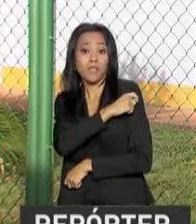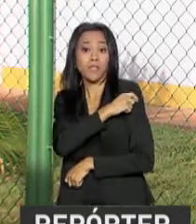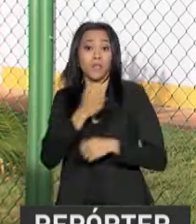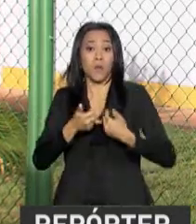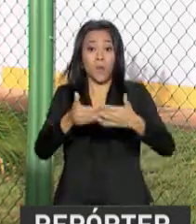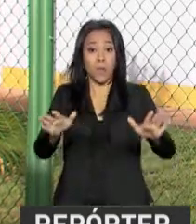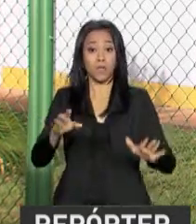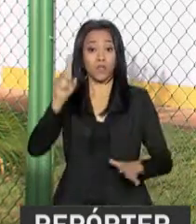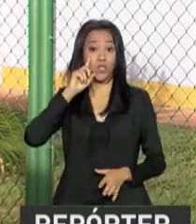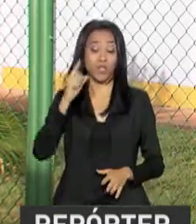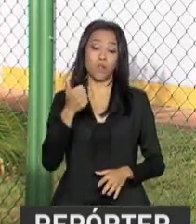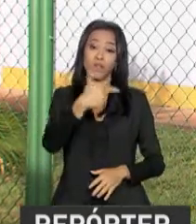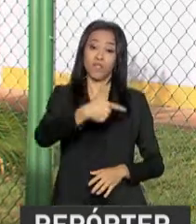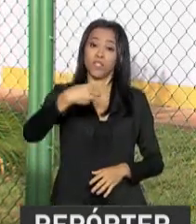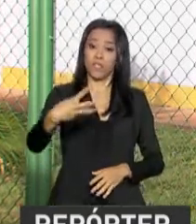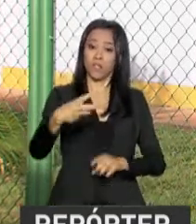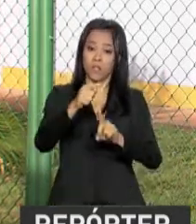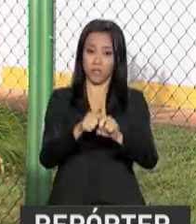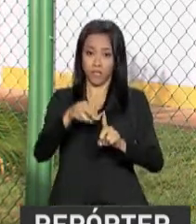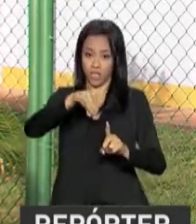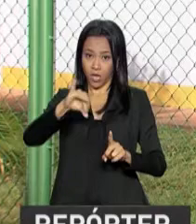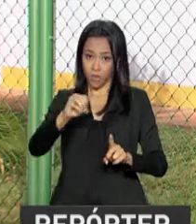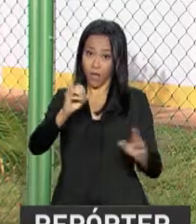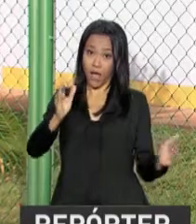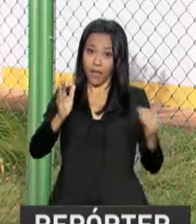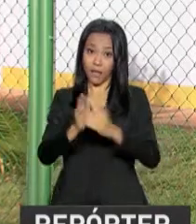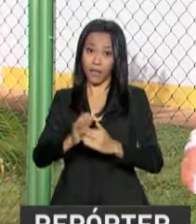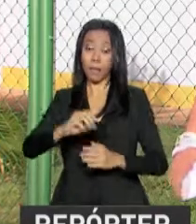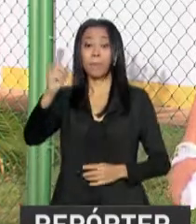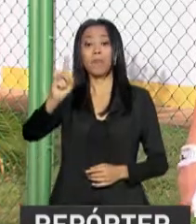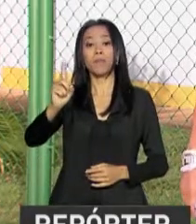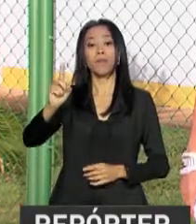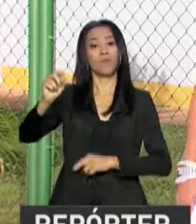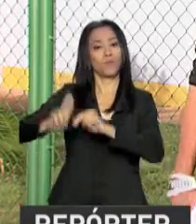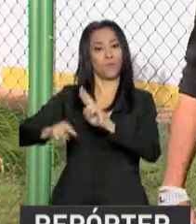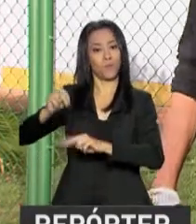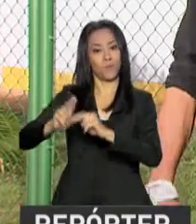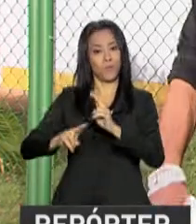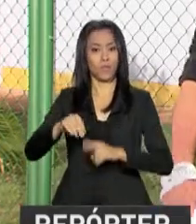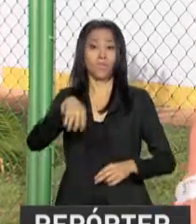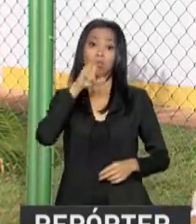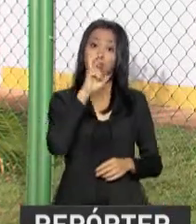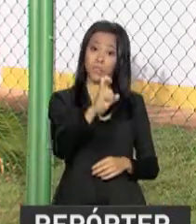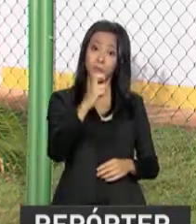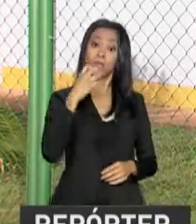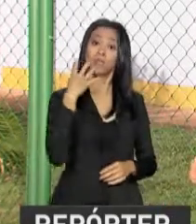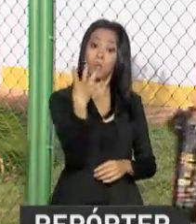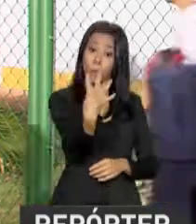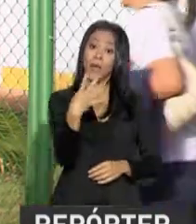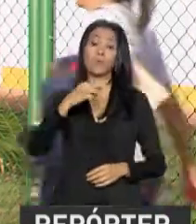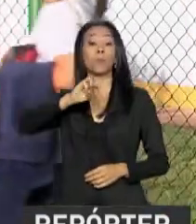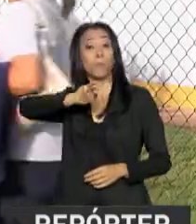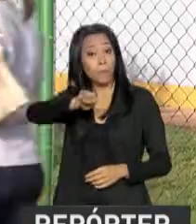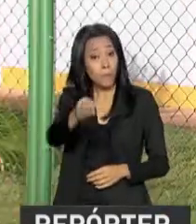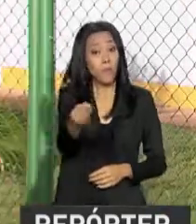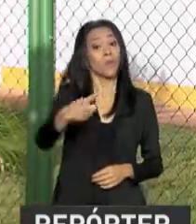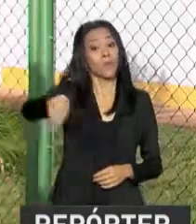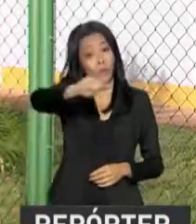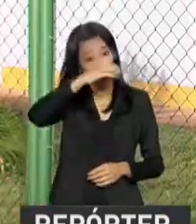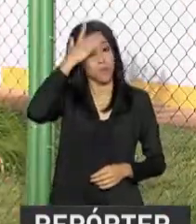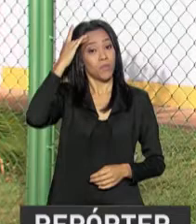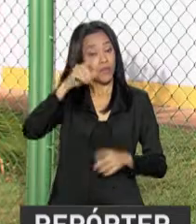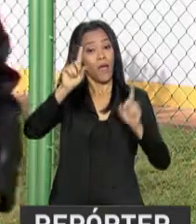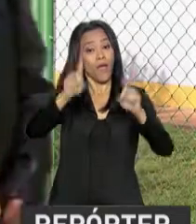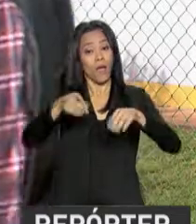no próximo dia 23 de abril e vai até 1º de junho cerca de 54 milhões de pessoas fazem